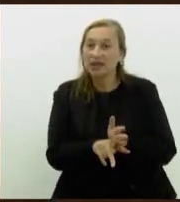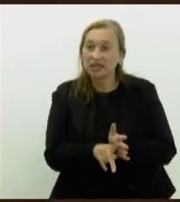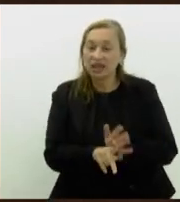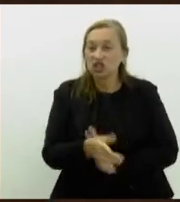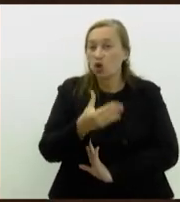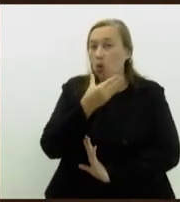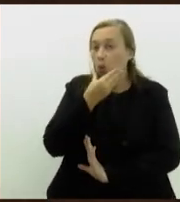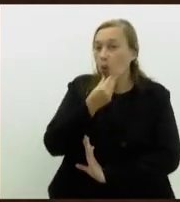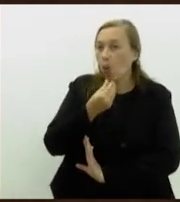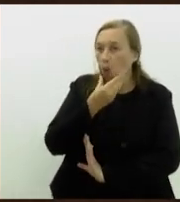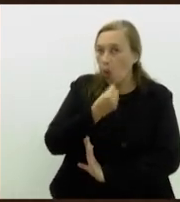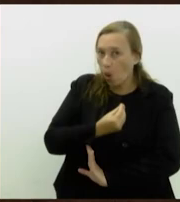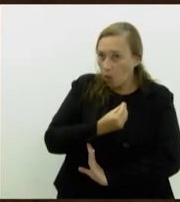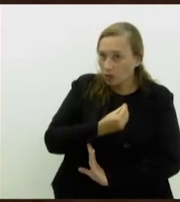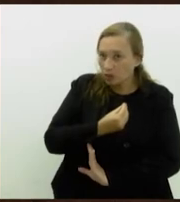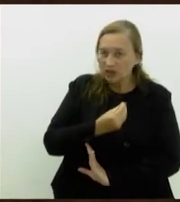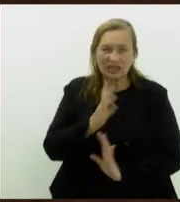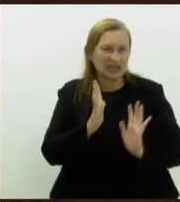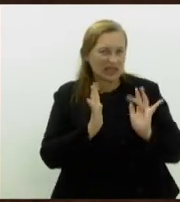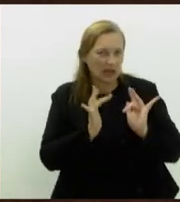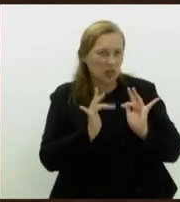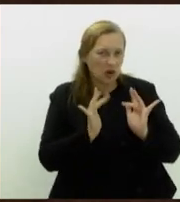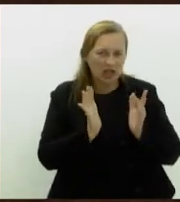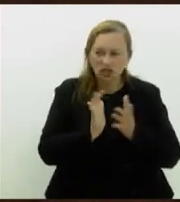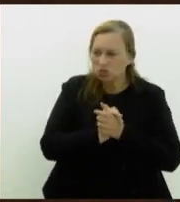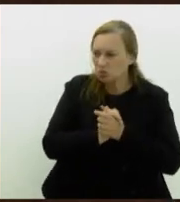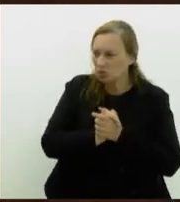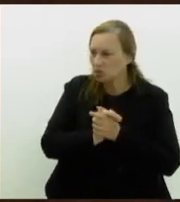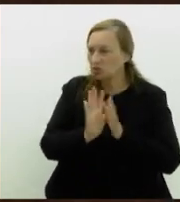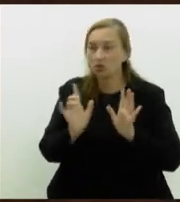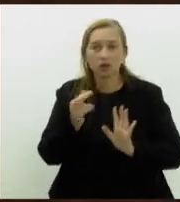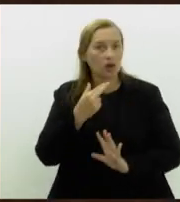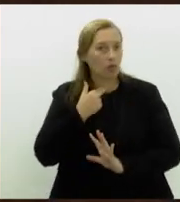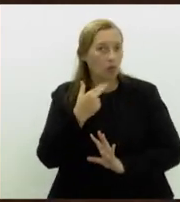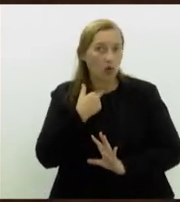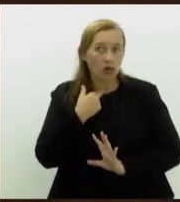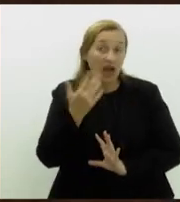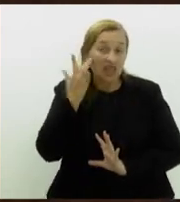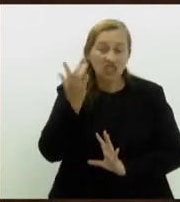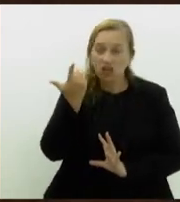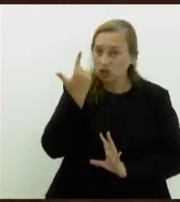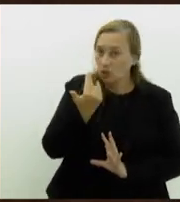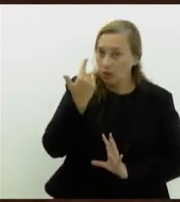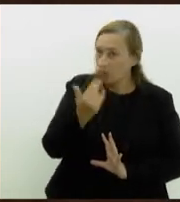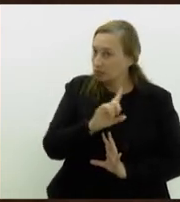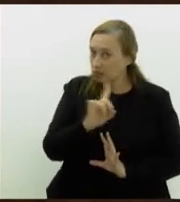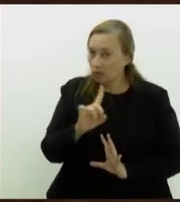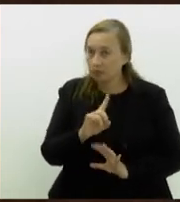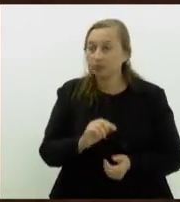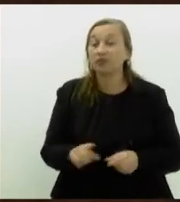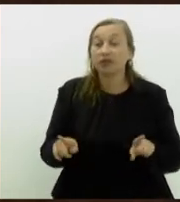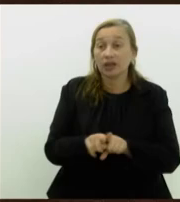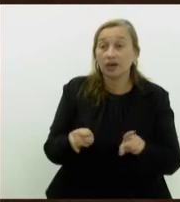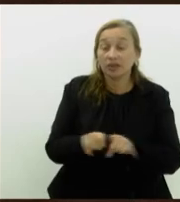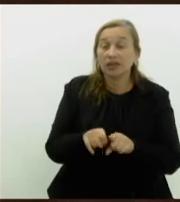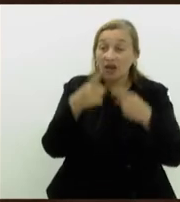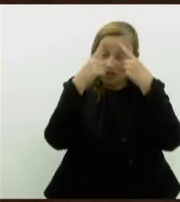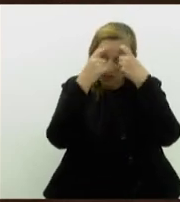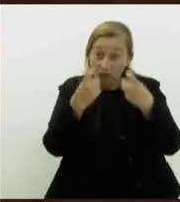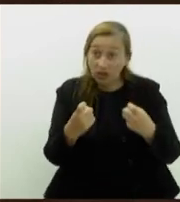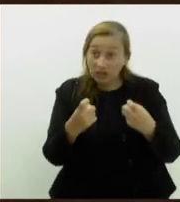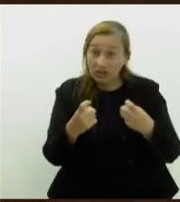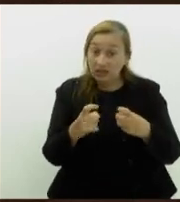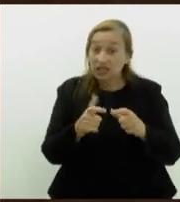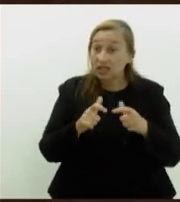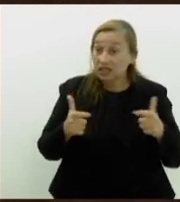seus companheiros, dos seus maridos, namorados, enfim. A gente não pode achar que isso é normal. E também, diante de uma violência tão